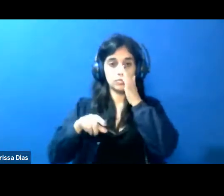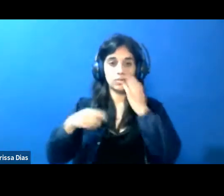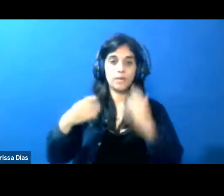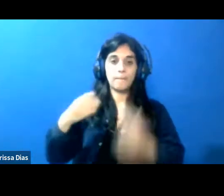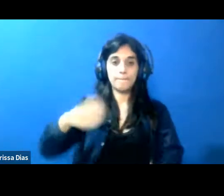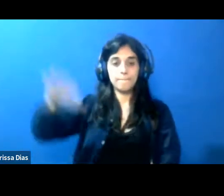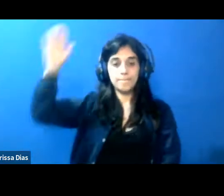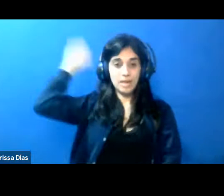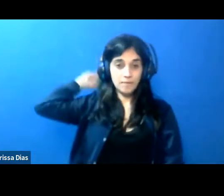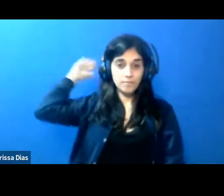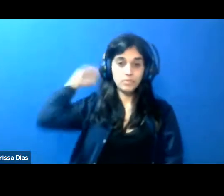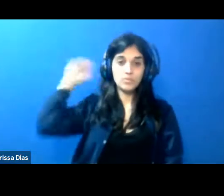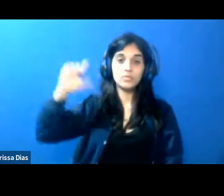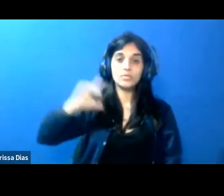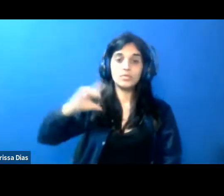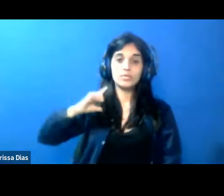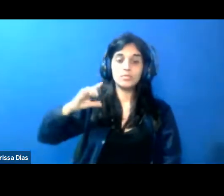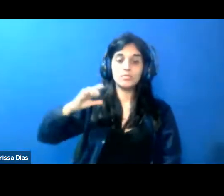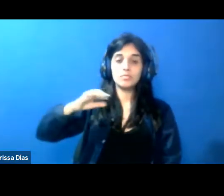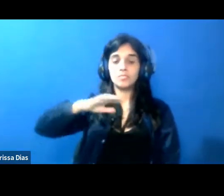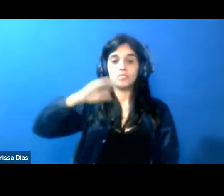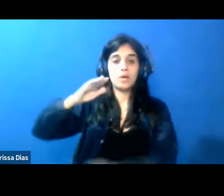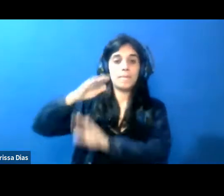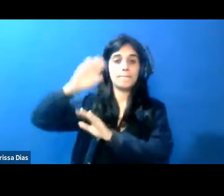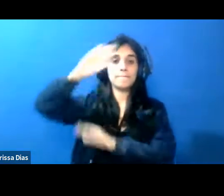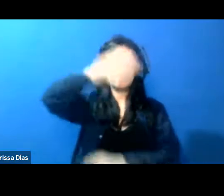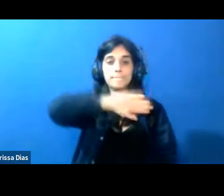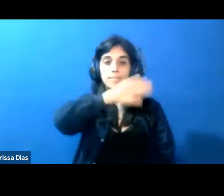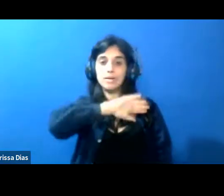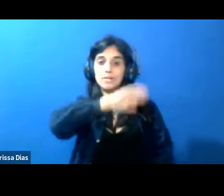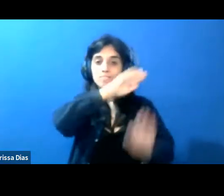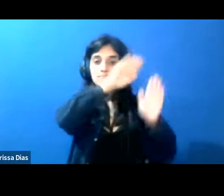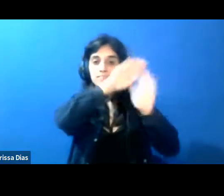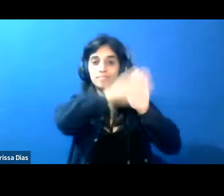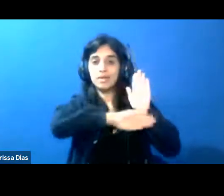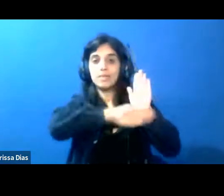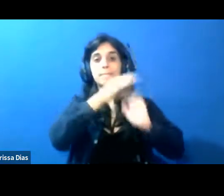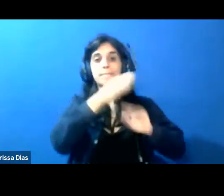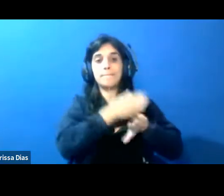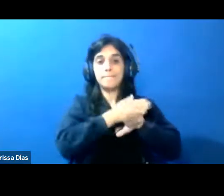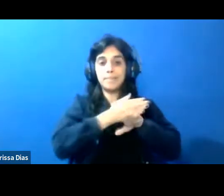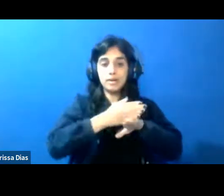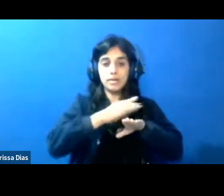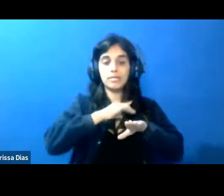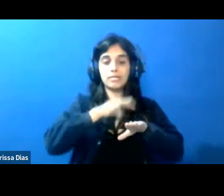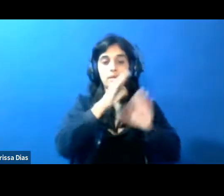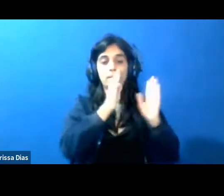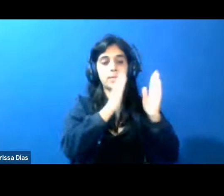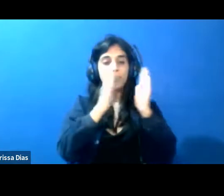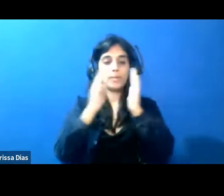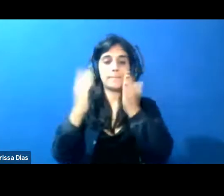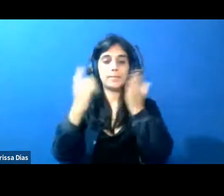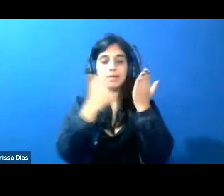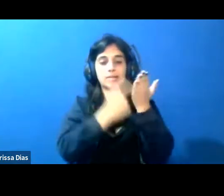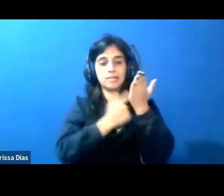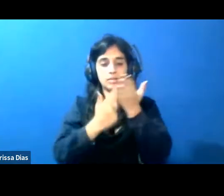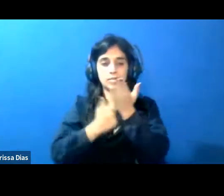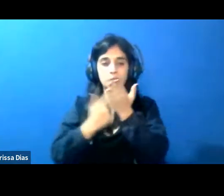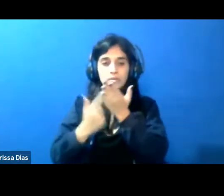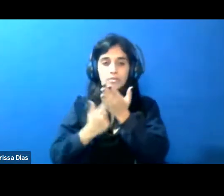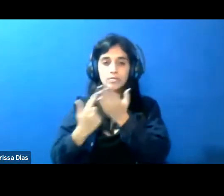uma parede branca e também uma estante de livros. E eu agradeço, né, desde